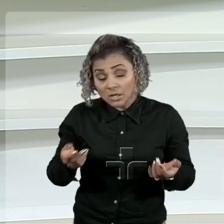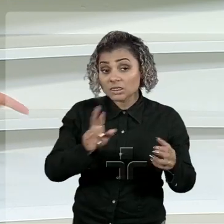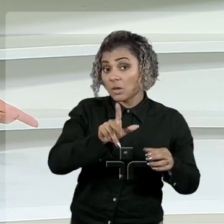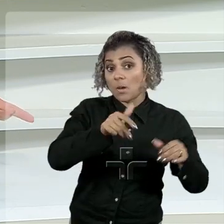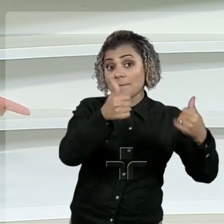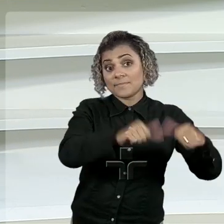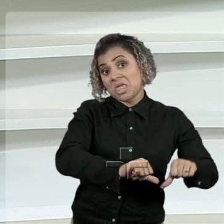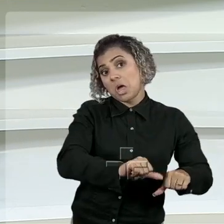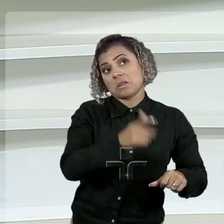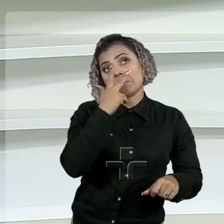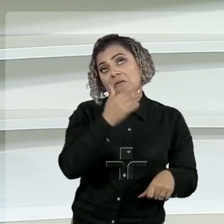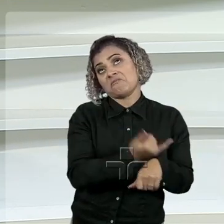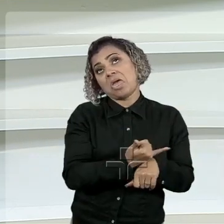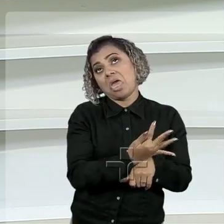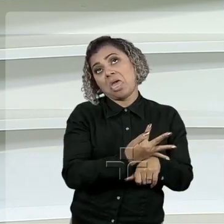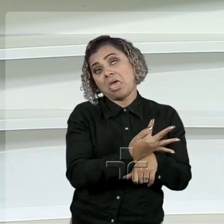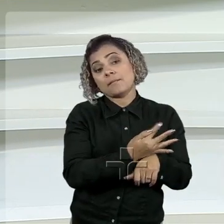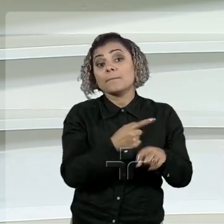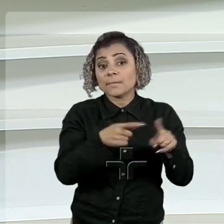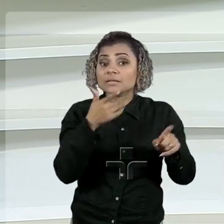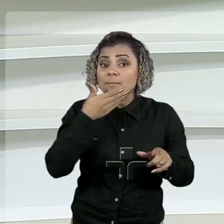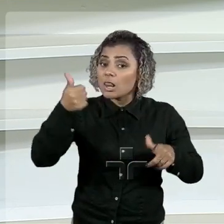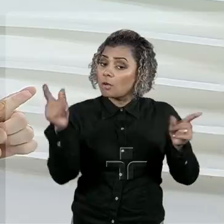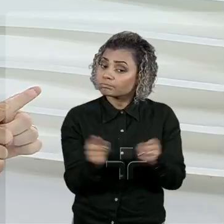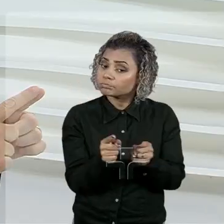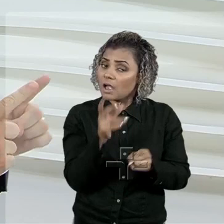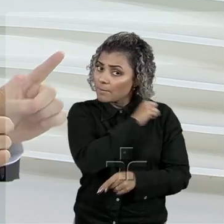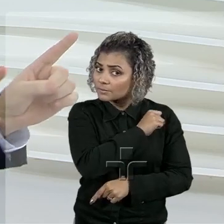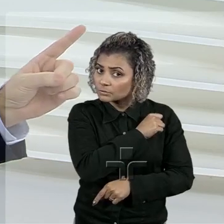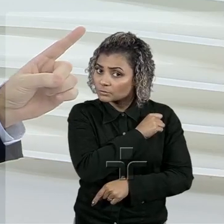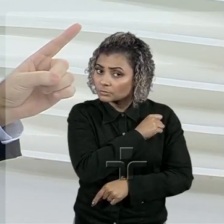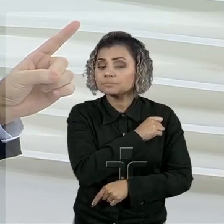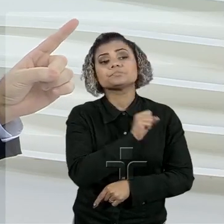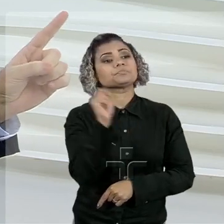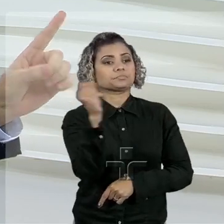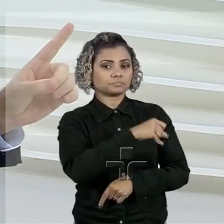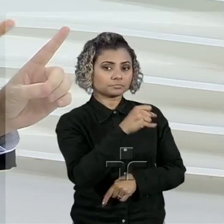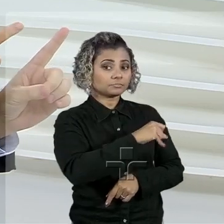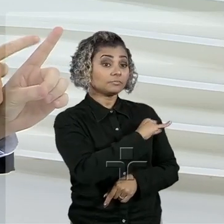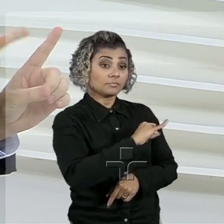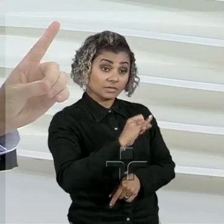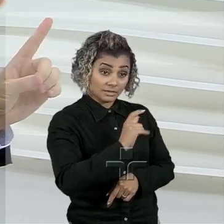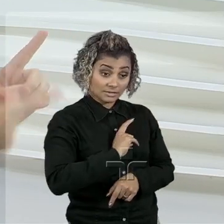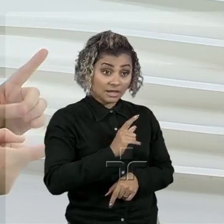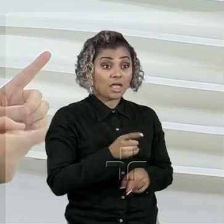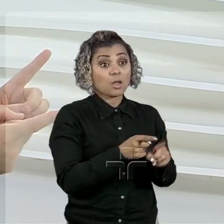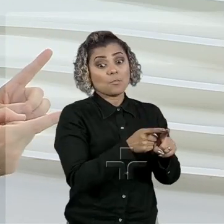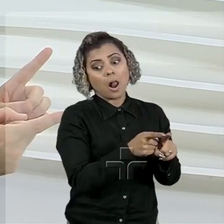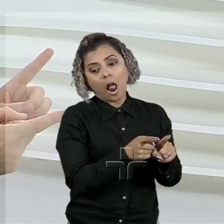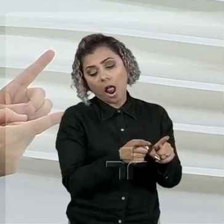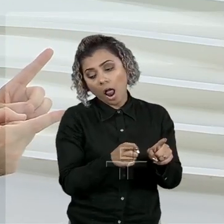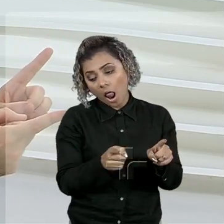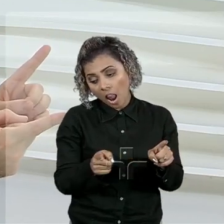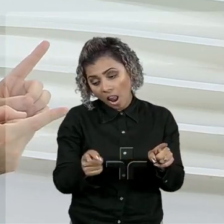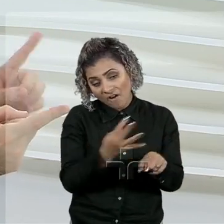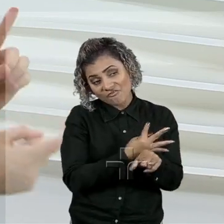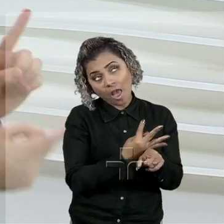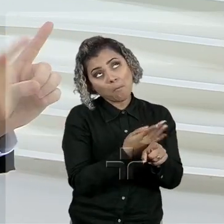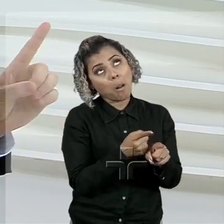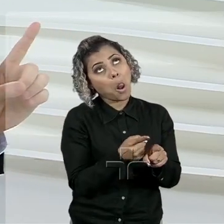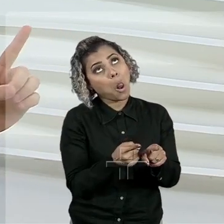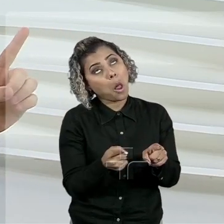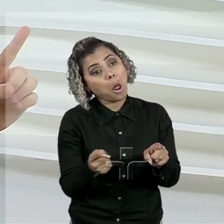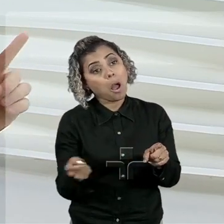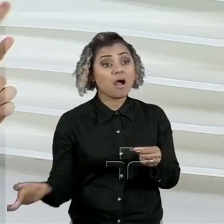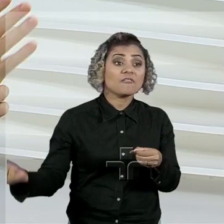piore ter férias longas, mas que melhora encurtar as férias? Quando ele tem grandes períodos de férias, a criança, quando volta, ela volta inclusive